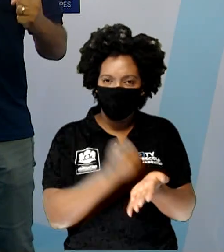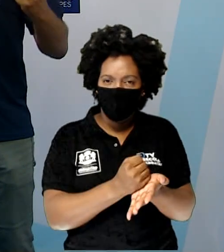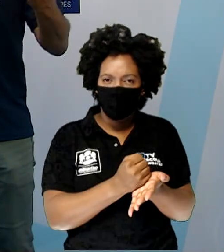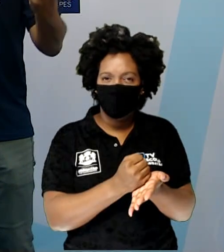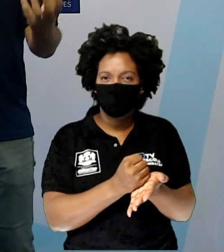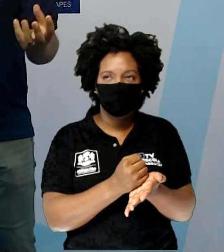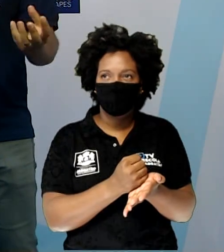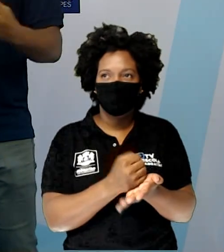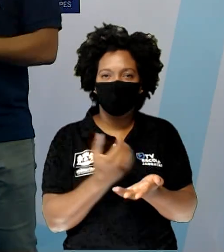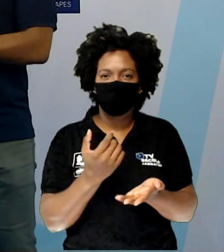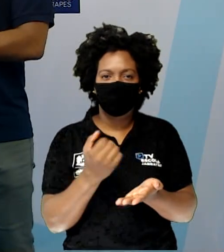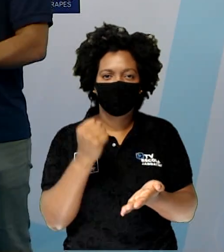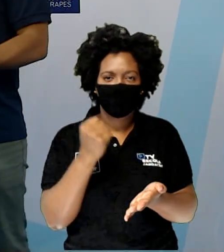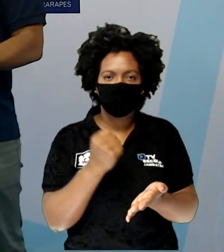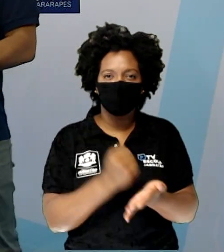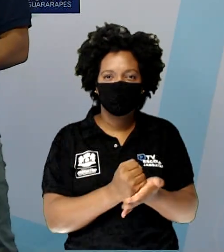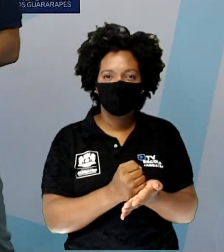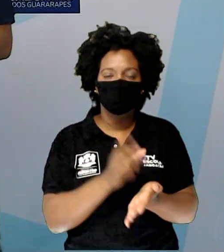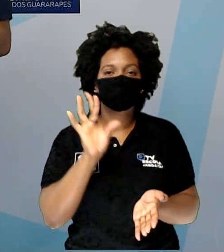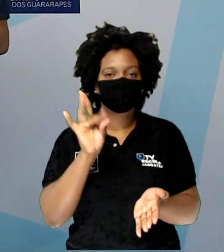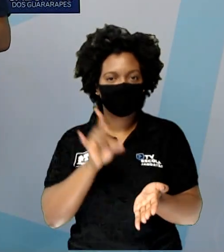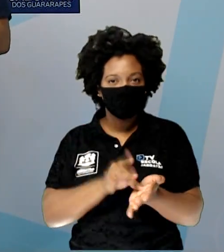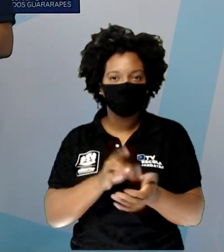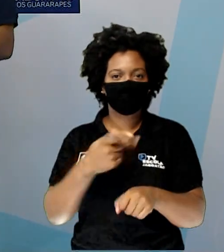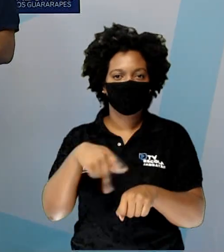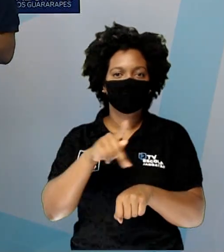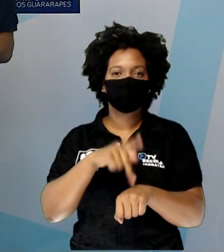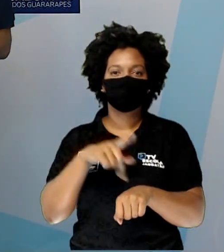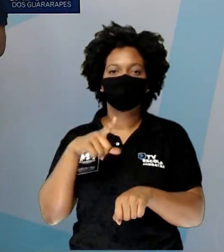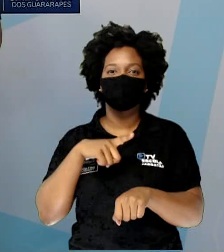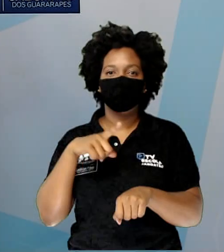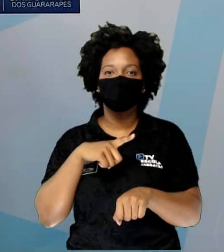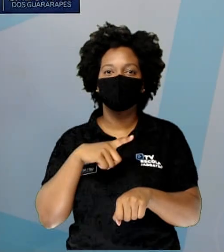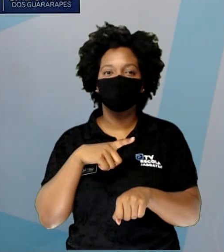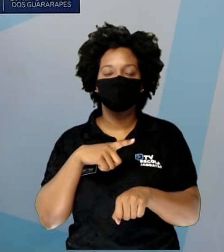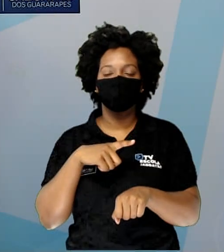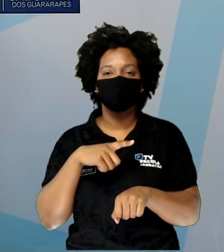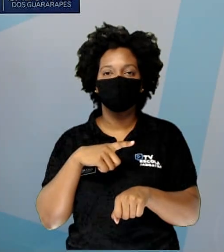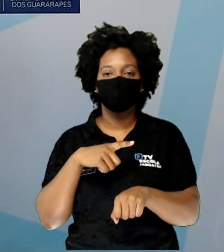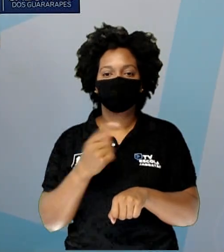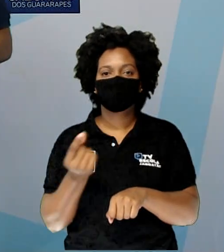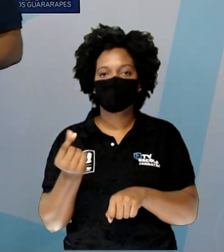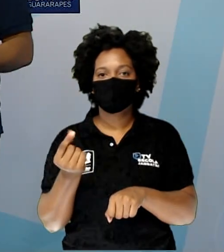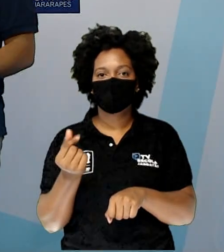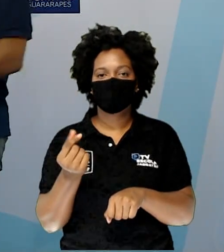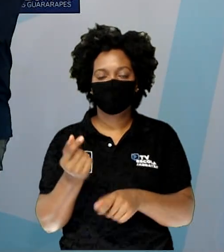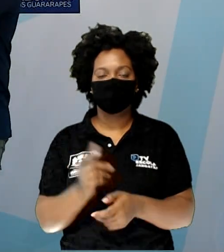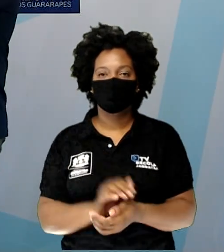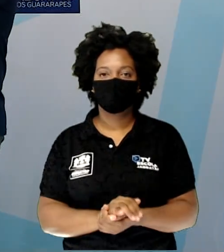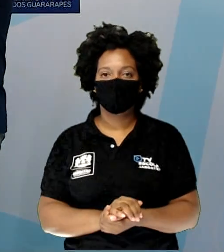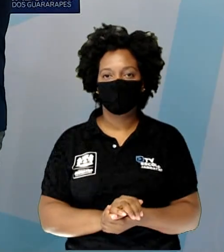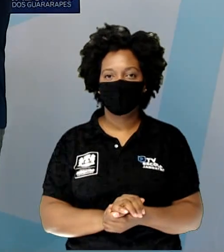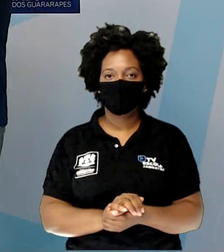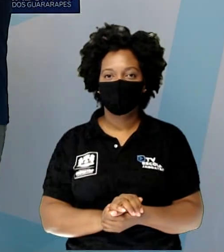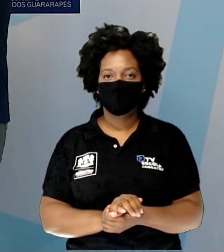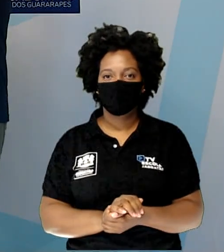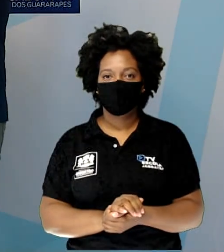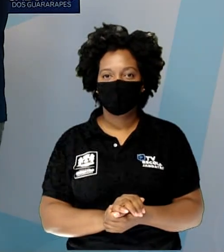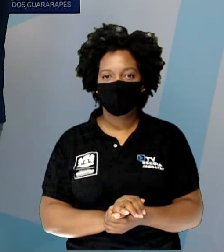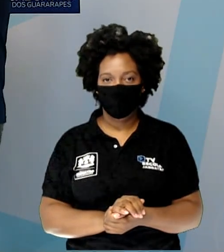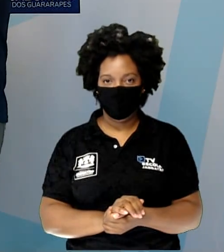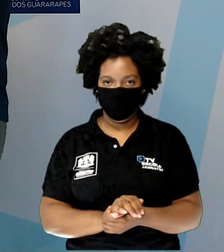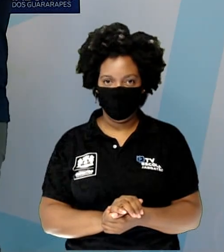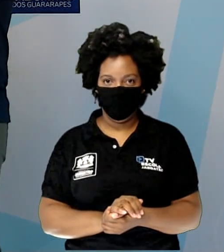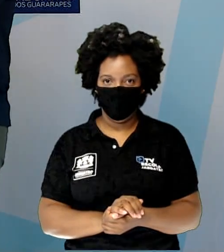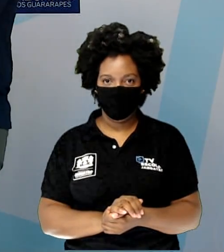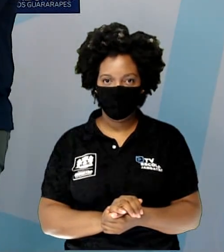algo que confirme que esses países eles têm condição de receber esse capital, ok? Então, é uma agência, ou